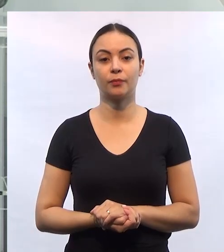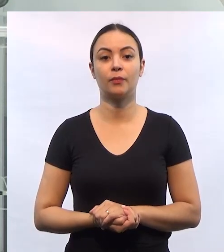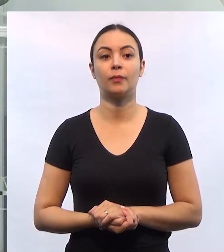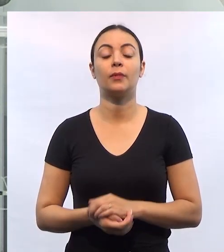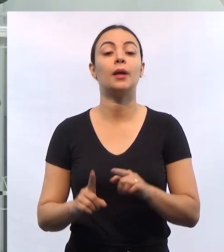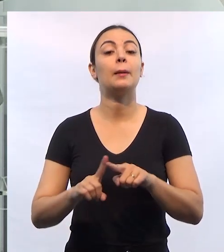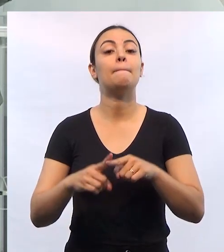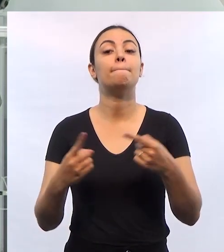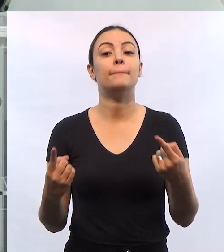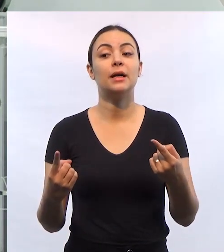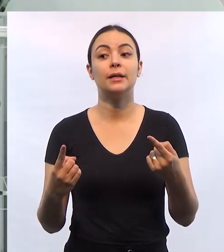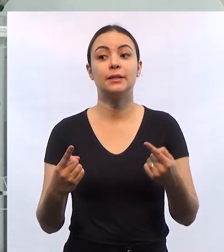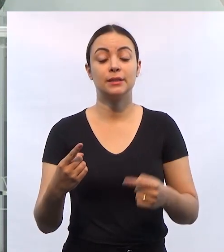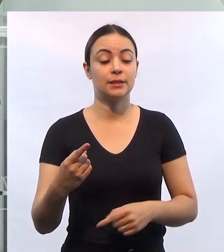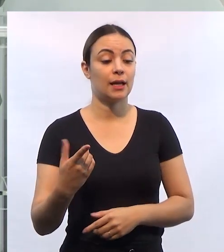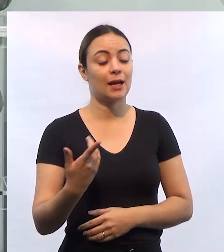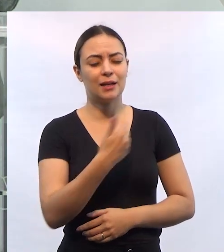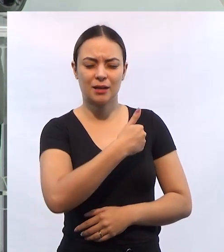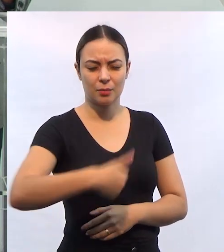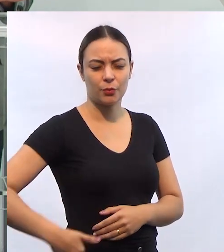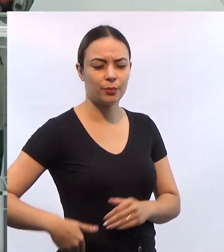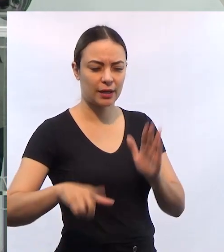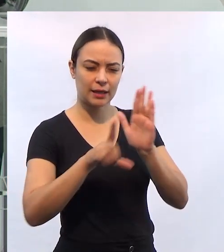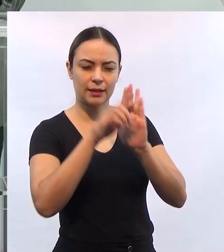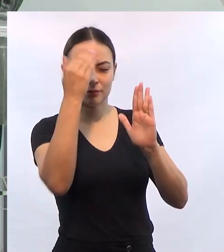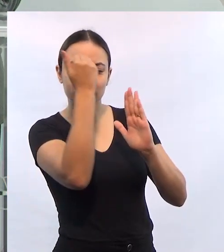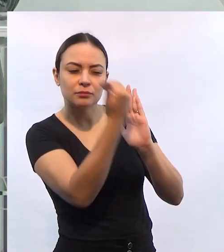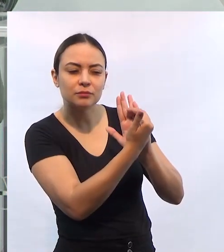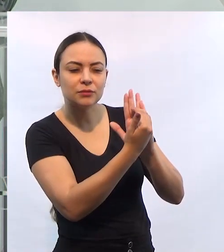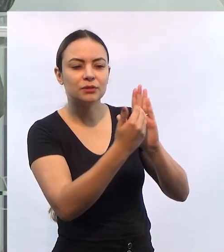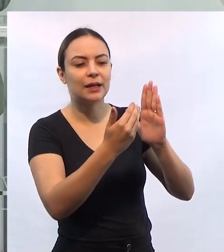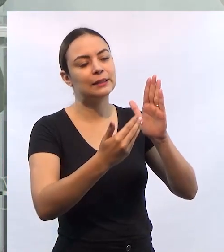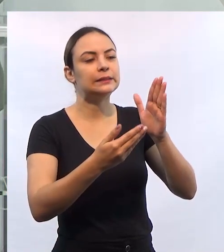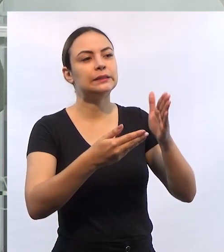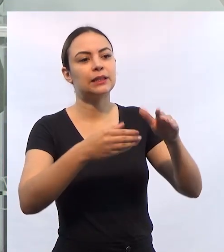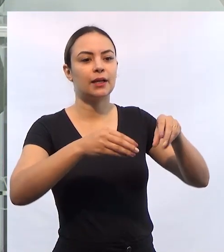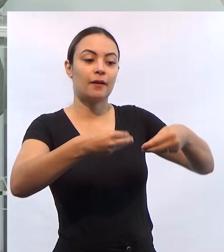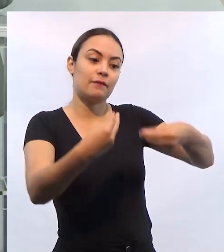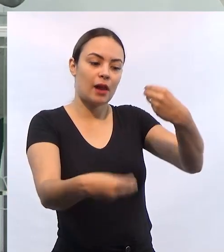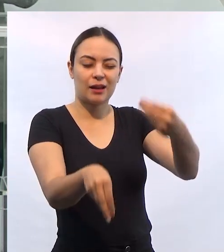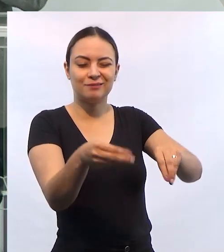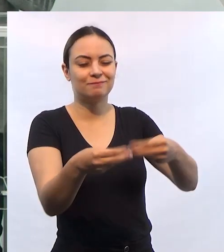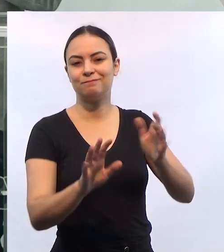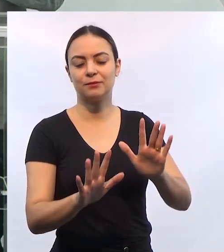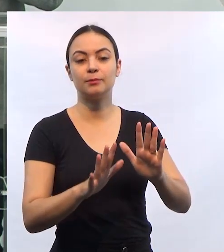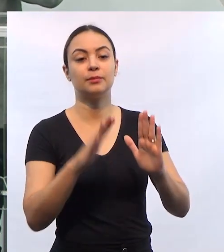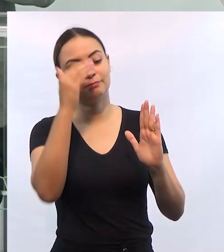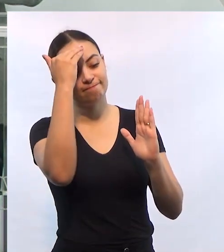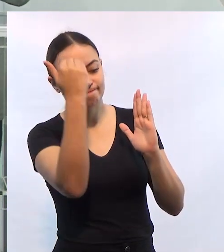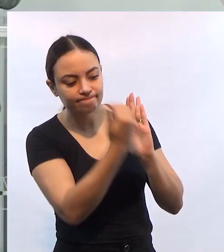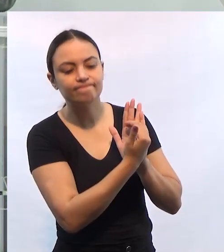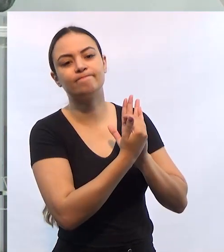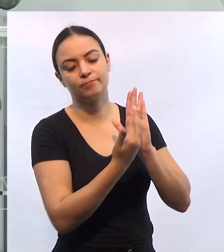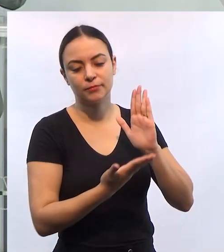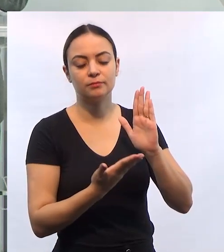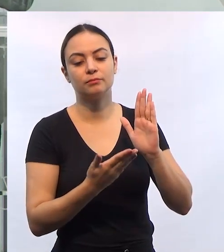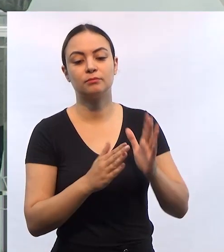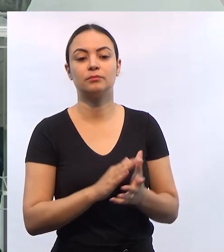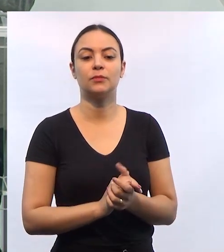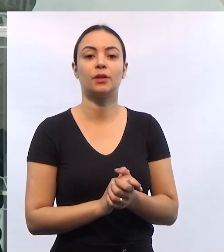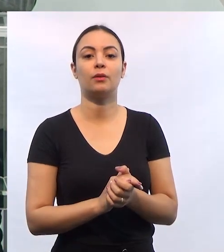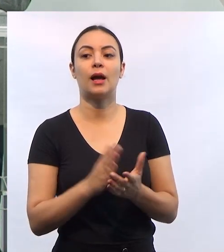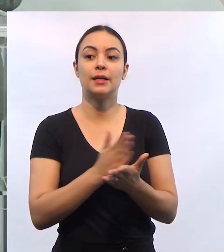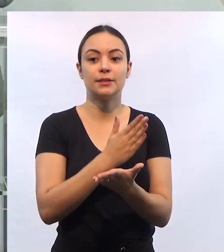lei não dá tanta flexibilidade, mas abre alguns caminhos, alguns precedentes para você seguir ali, a depender do